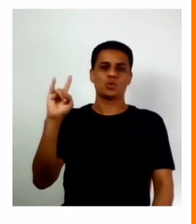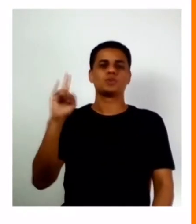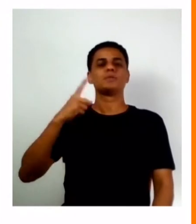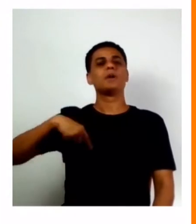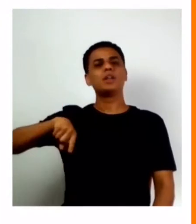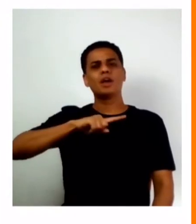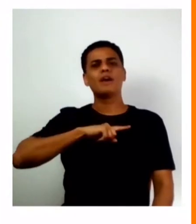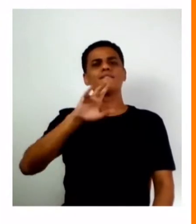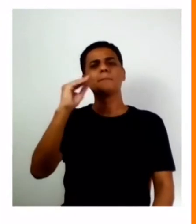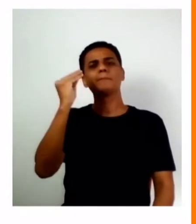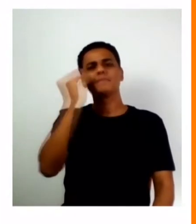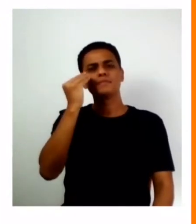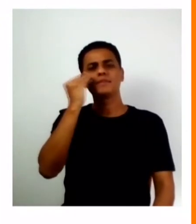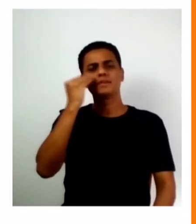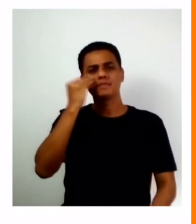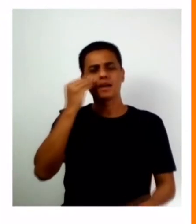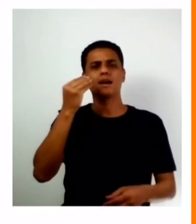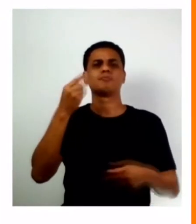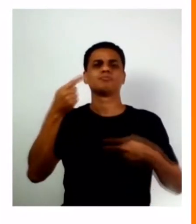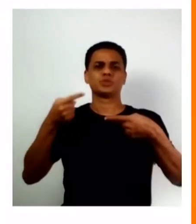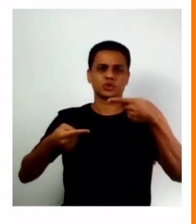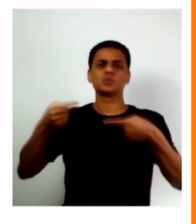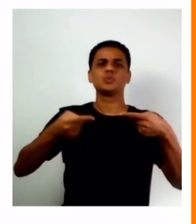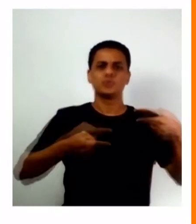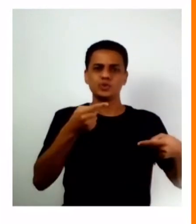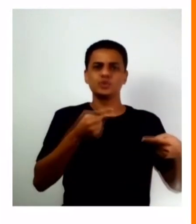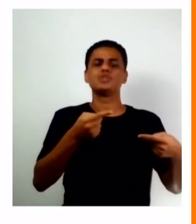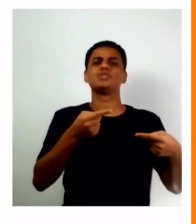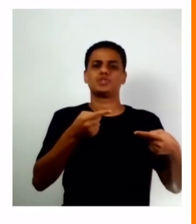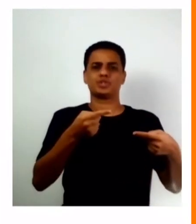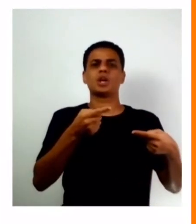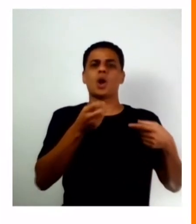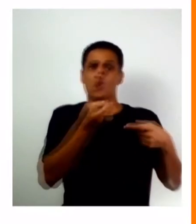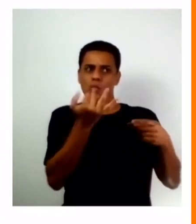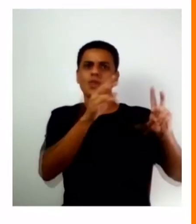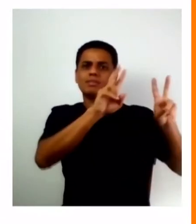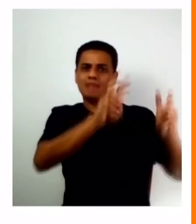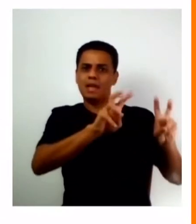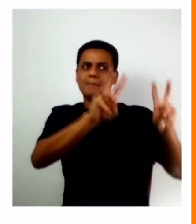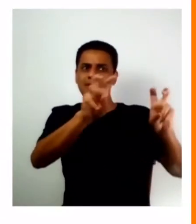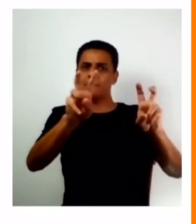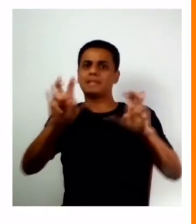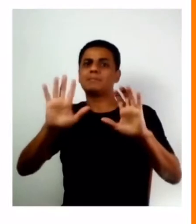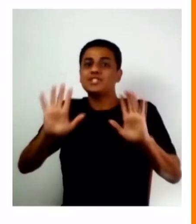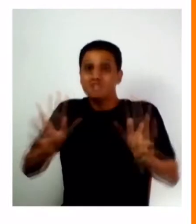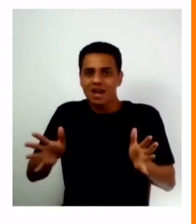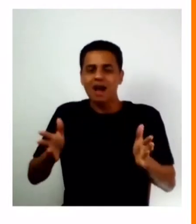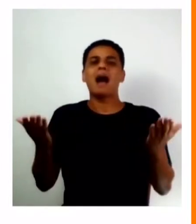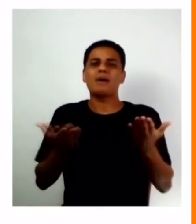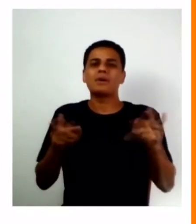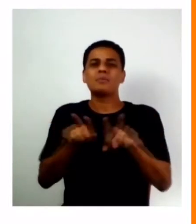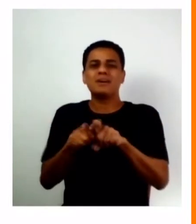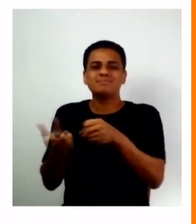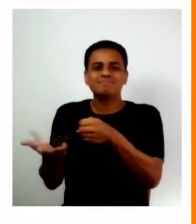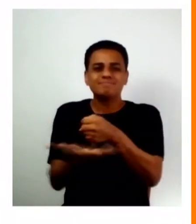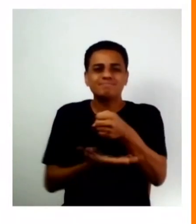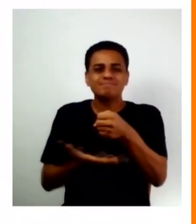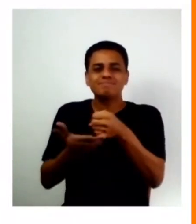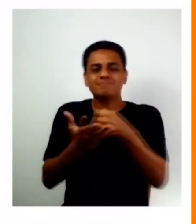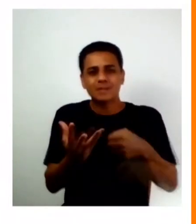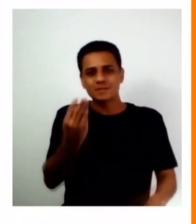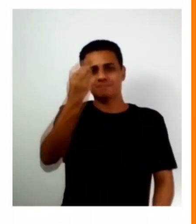que temos aberto muitos temas, sobre todo de como podemos incorporar esta